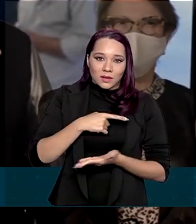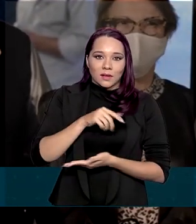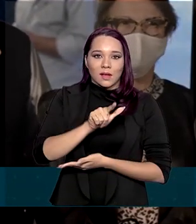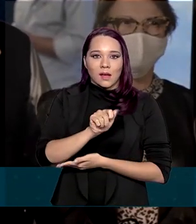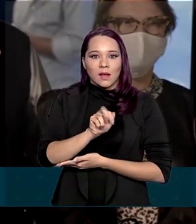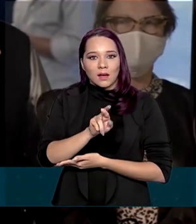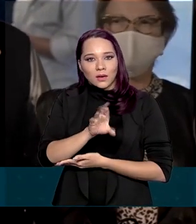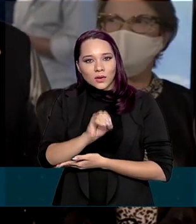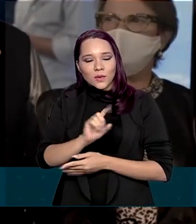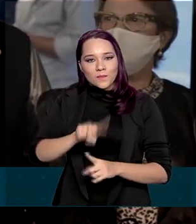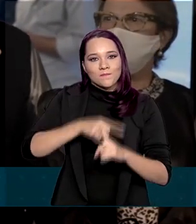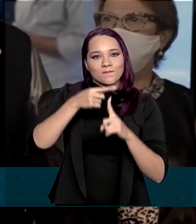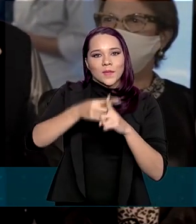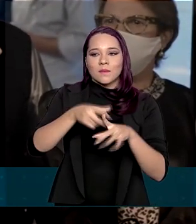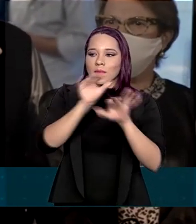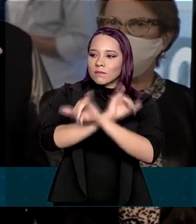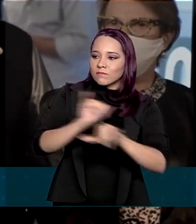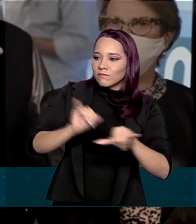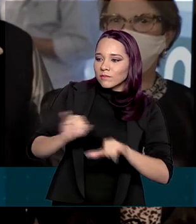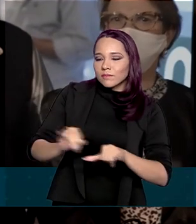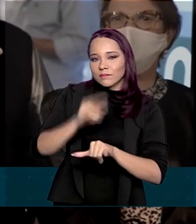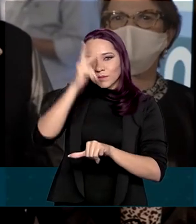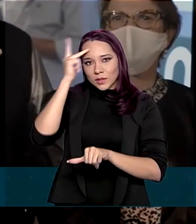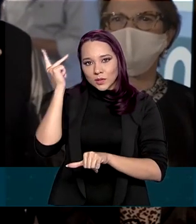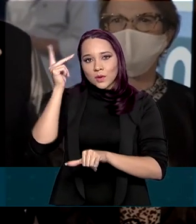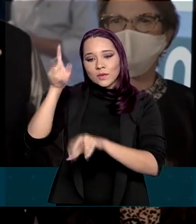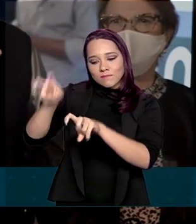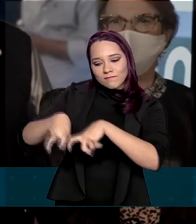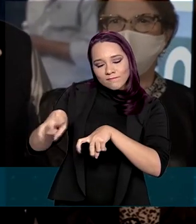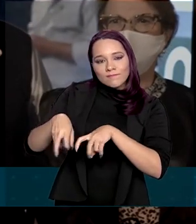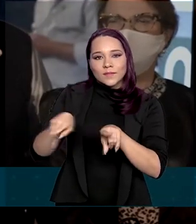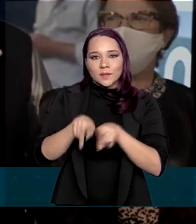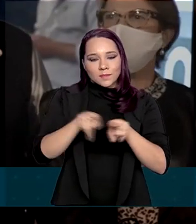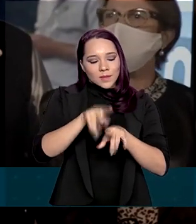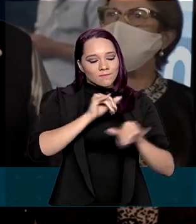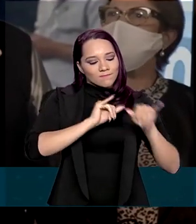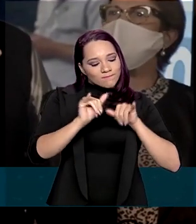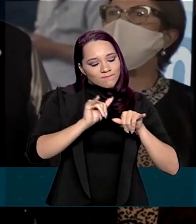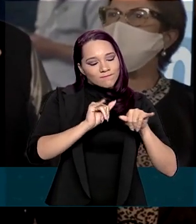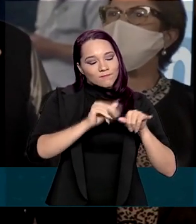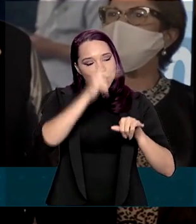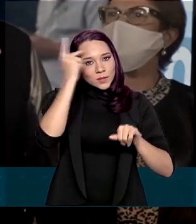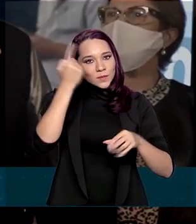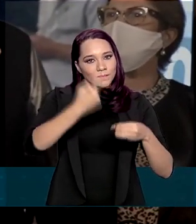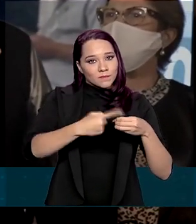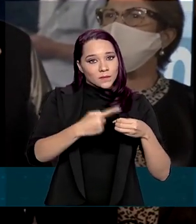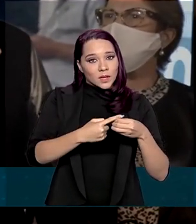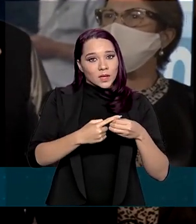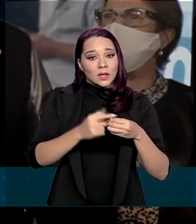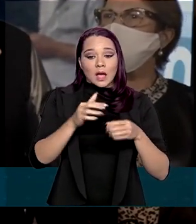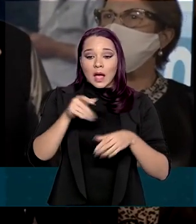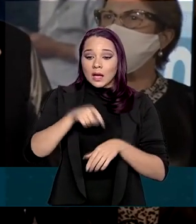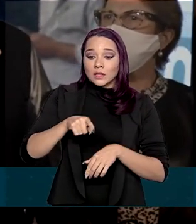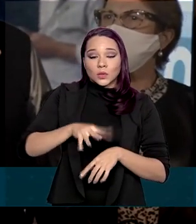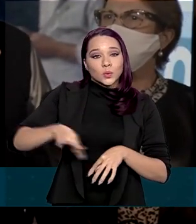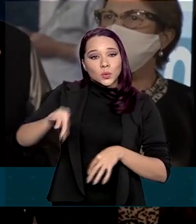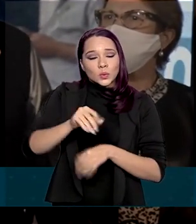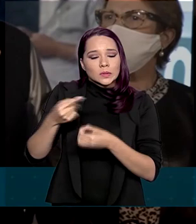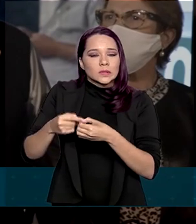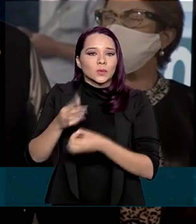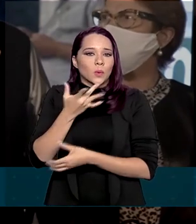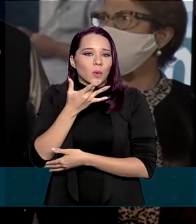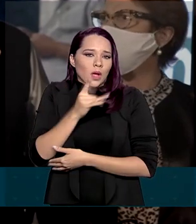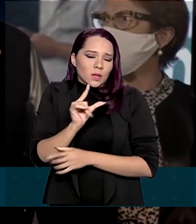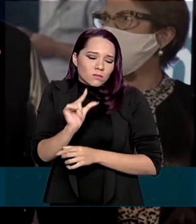homem do campo e vem para informar o homem da cidade. Nossa mídia toda é urbana e conhece muito pouco o